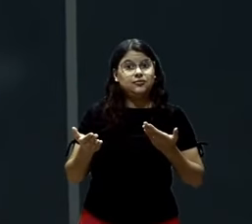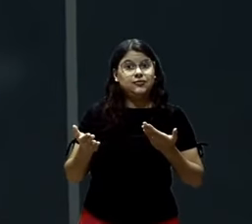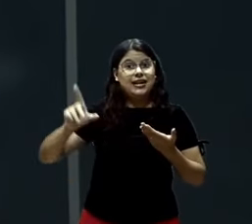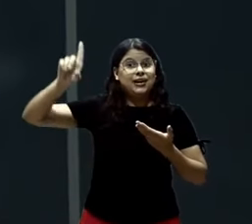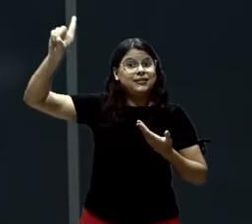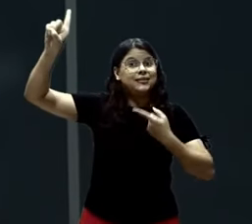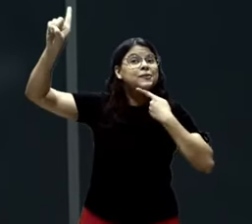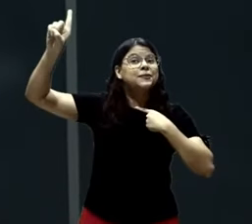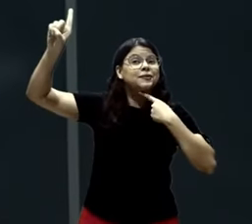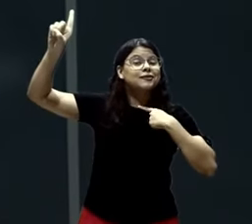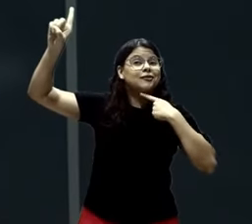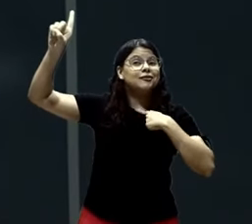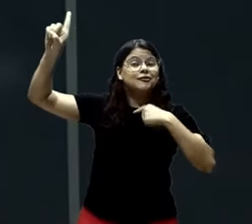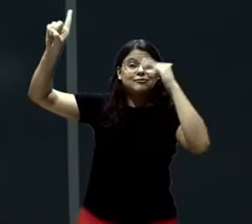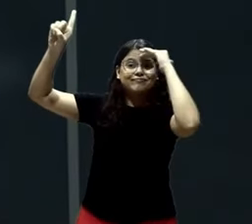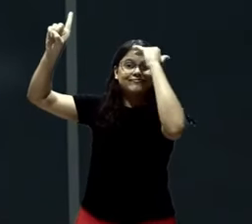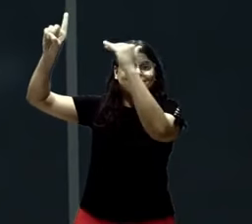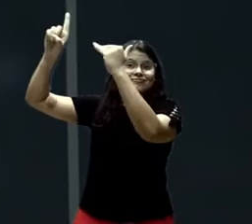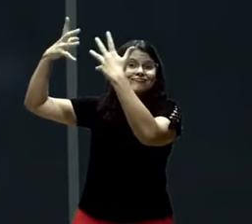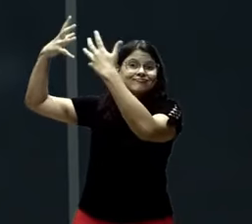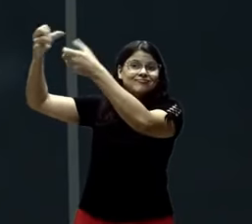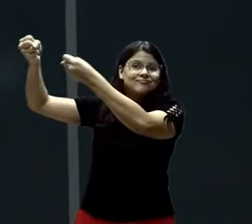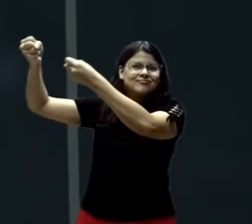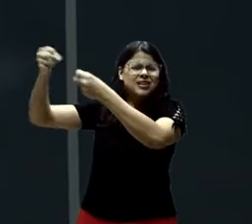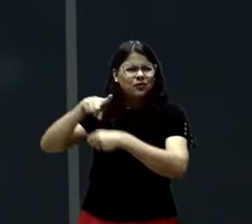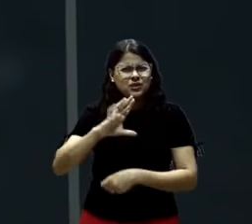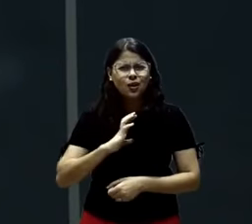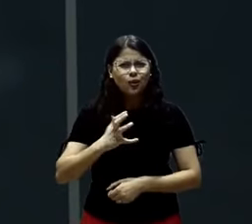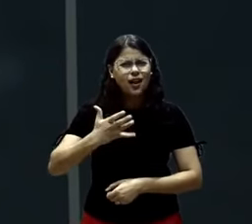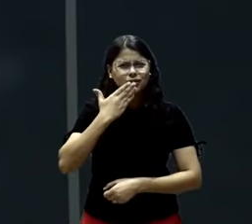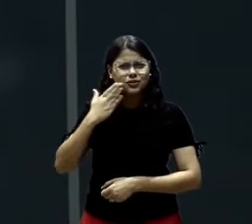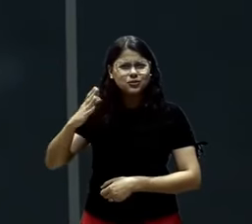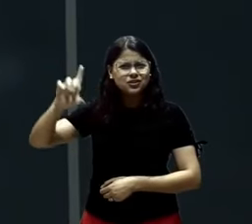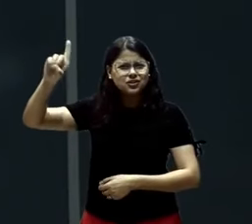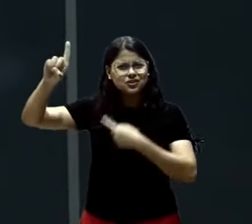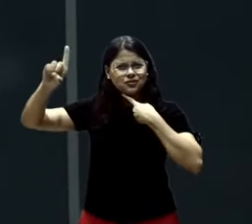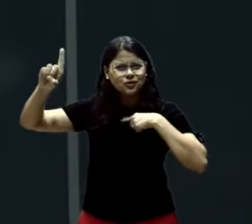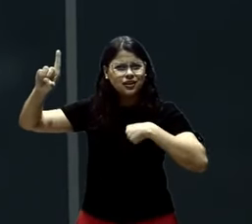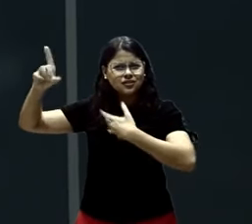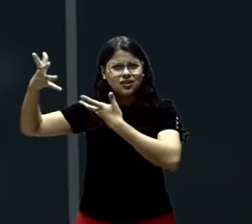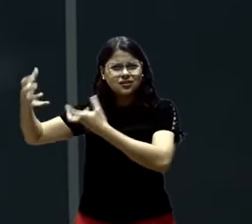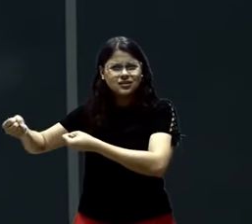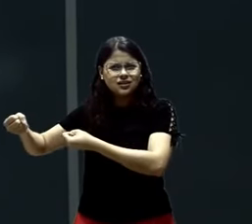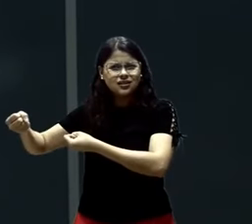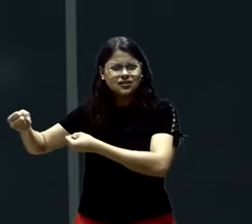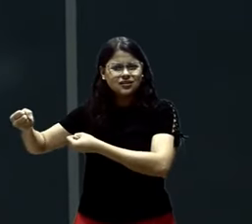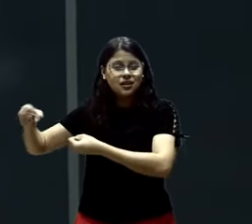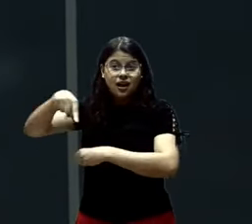Seja feita a sua vontade, Pai. Tem coragem de orar assim? Assim na